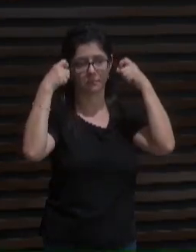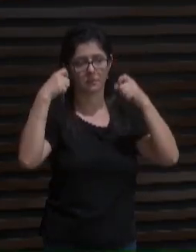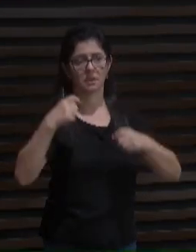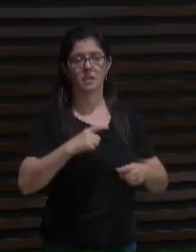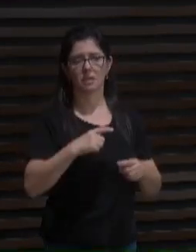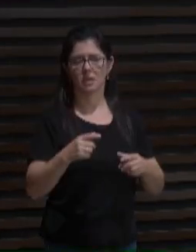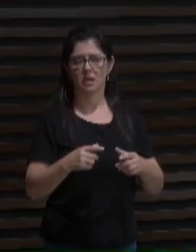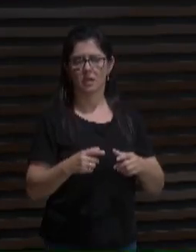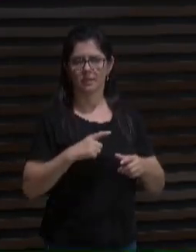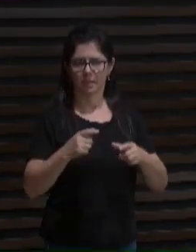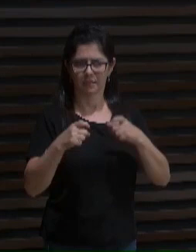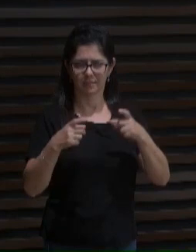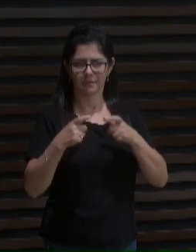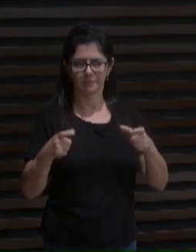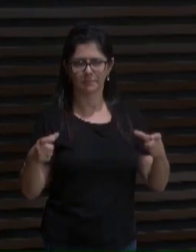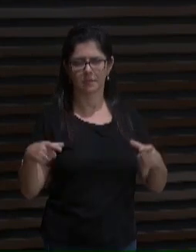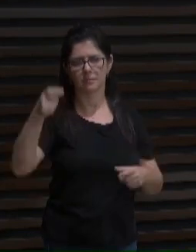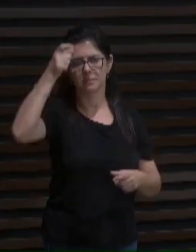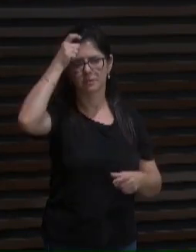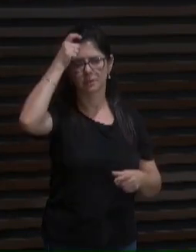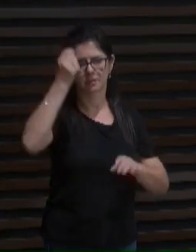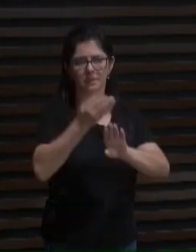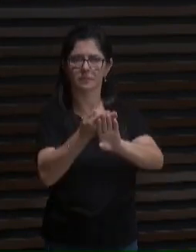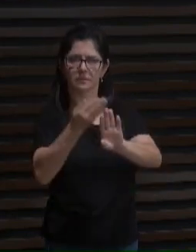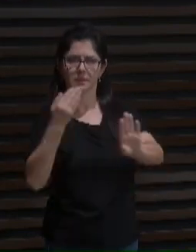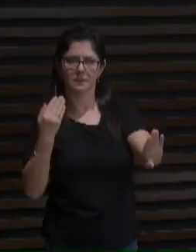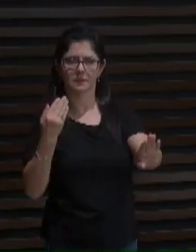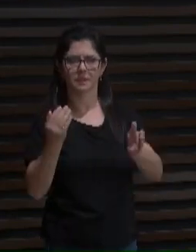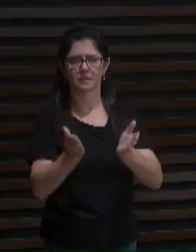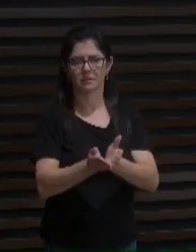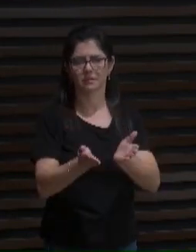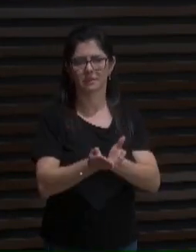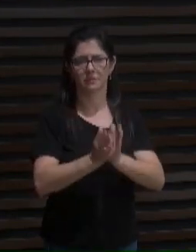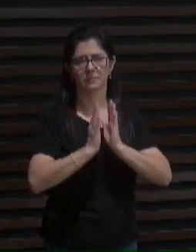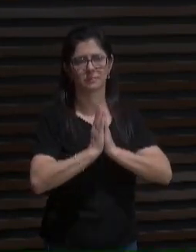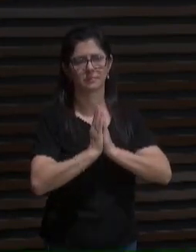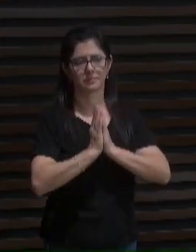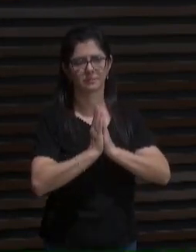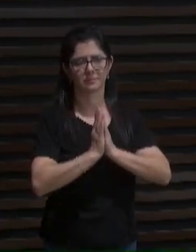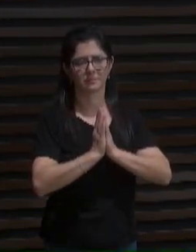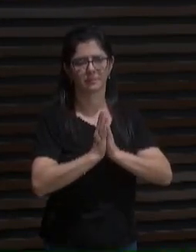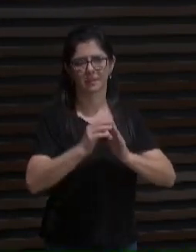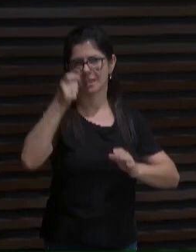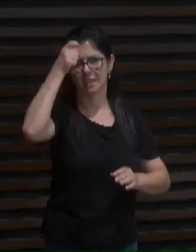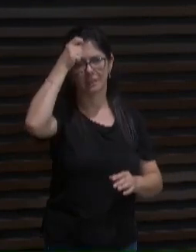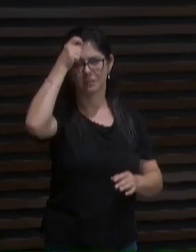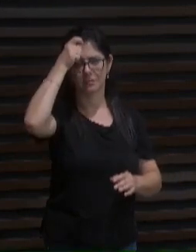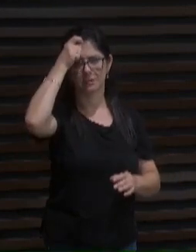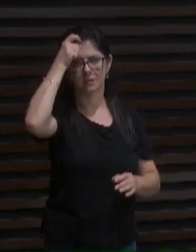preocupação do diabo é afastar os cristãos da oração. Ele não teme estudos, nem